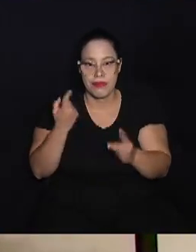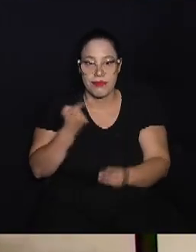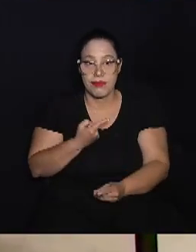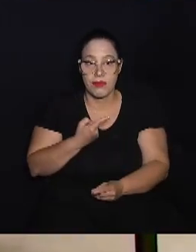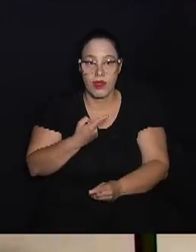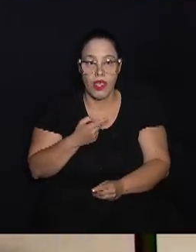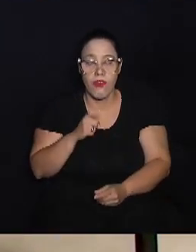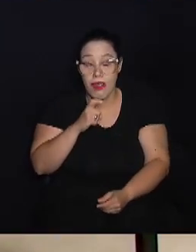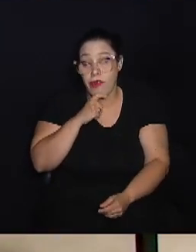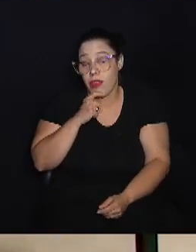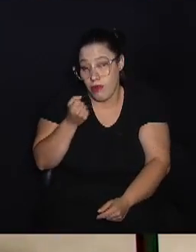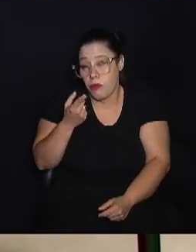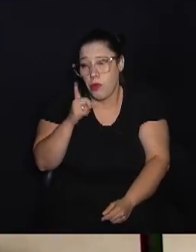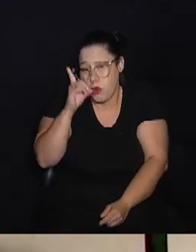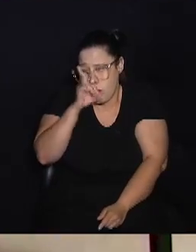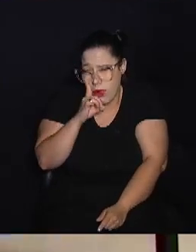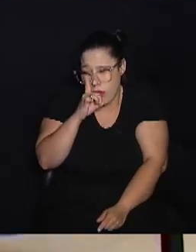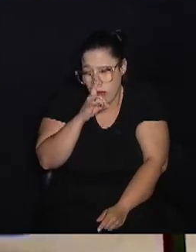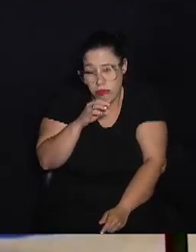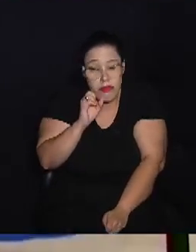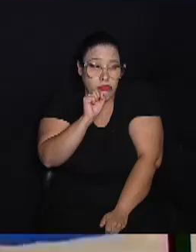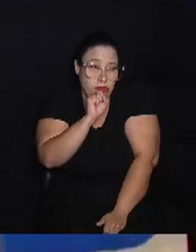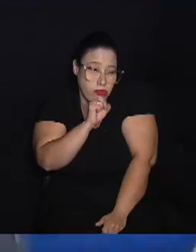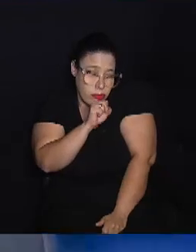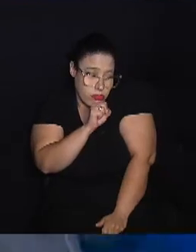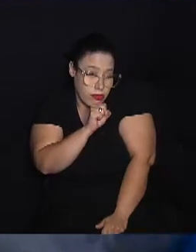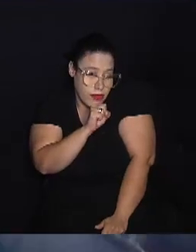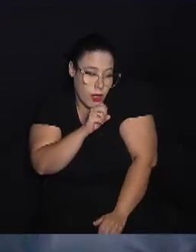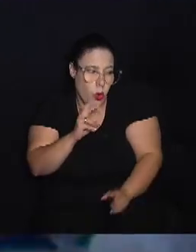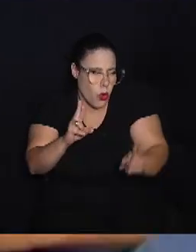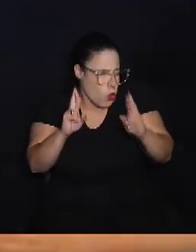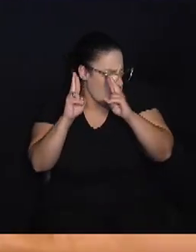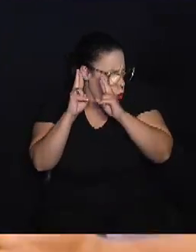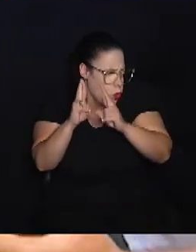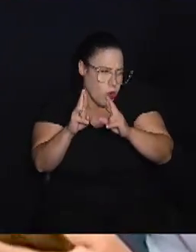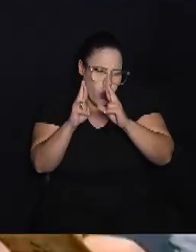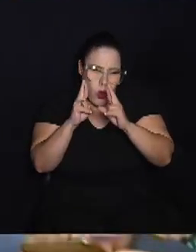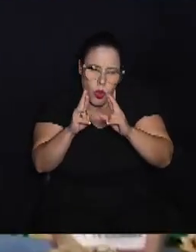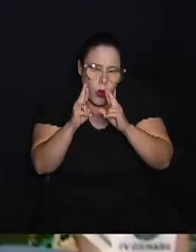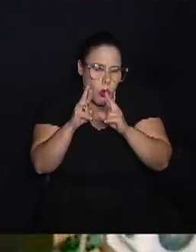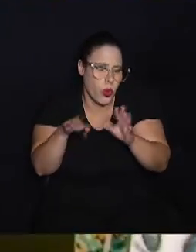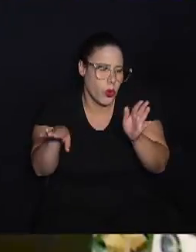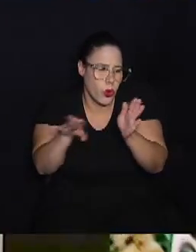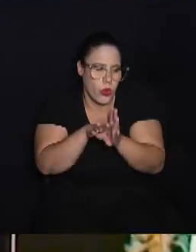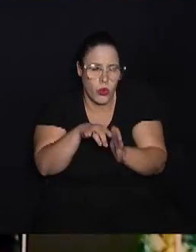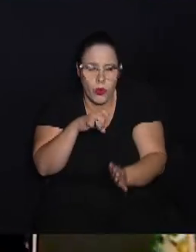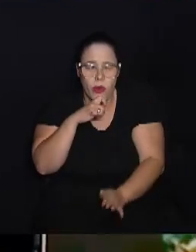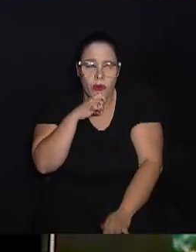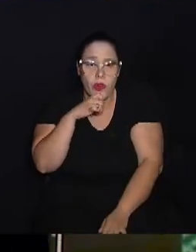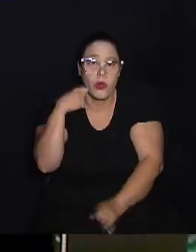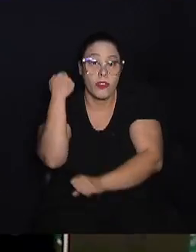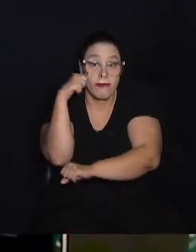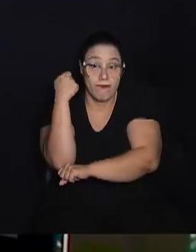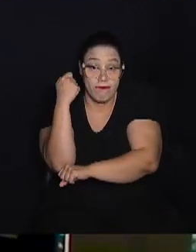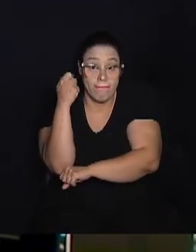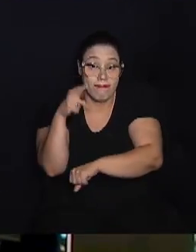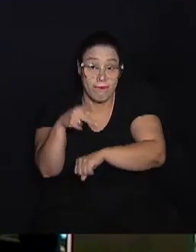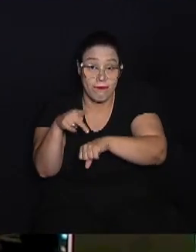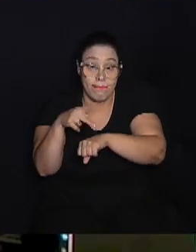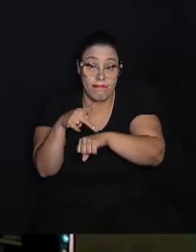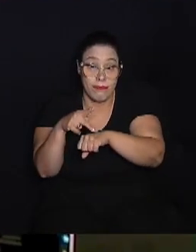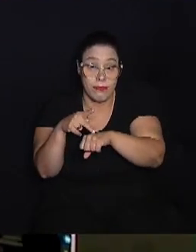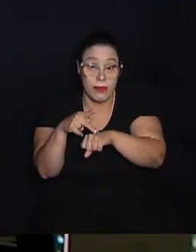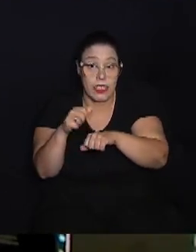dizer que vai esfriar um pouquinho domingo? Sim, nós estamos com a expectativa de uma frente fria que vem da região sul do país e traz